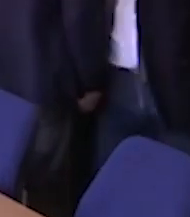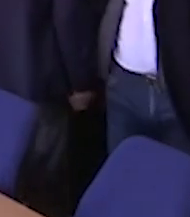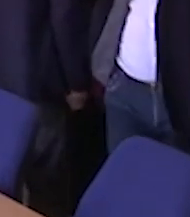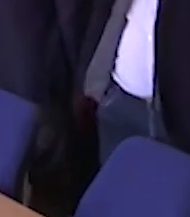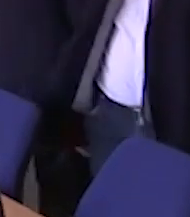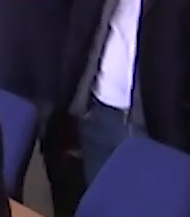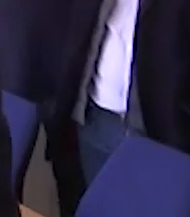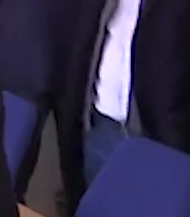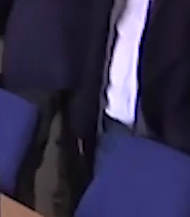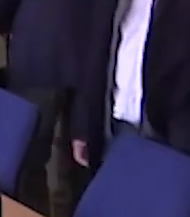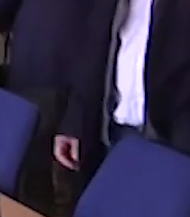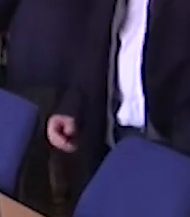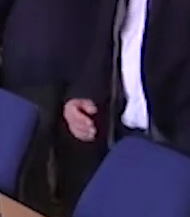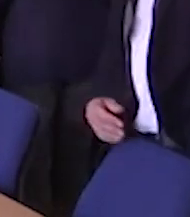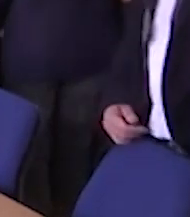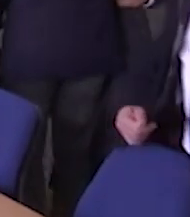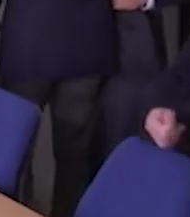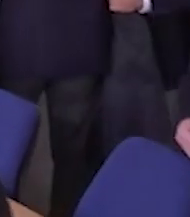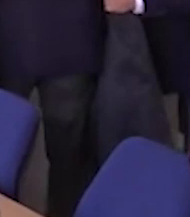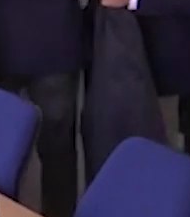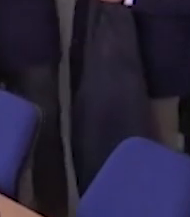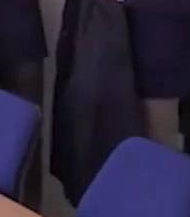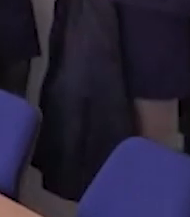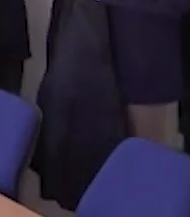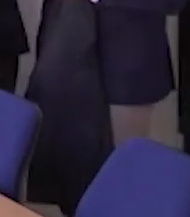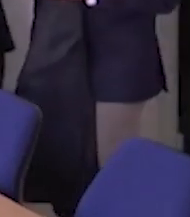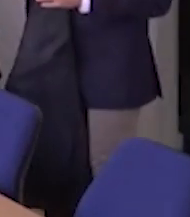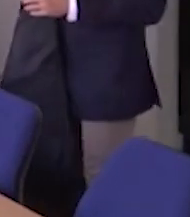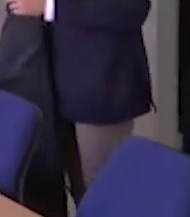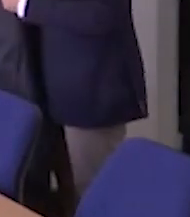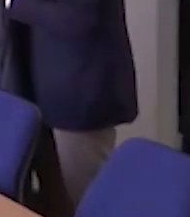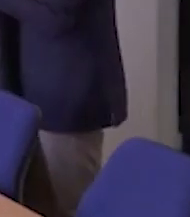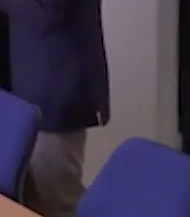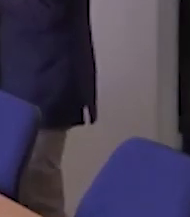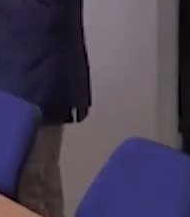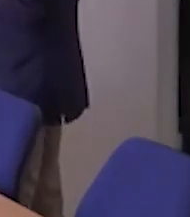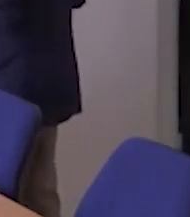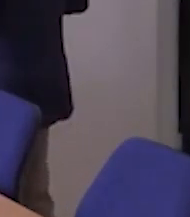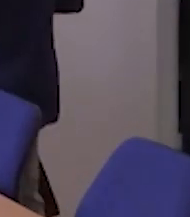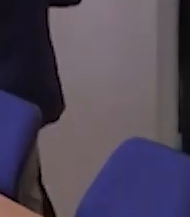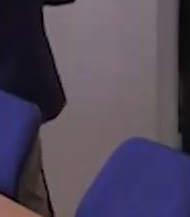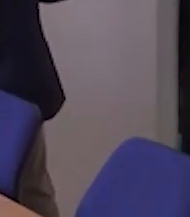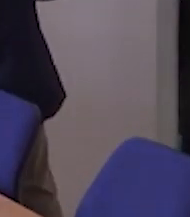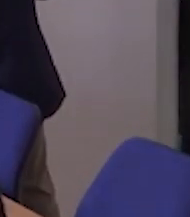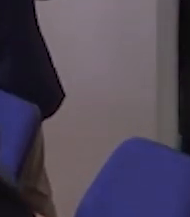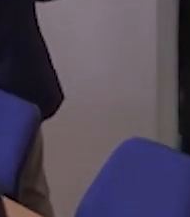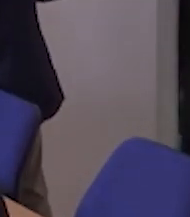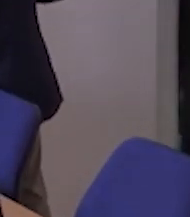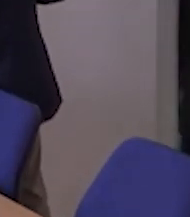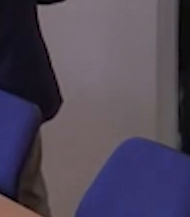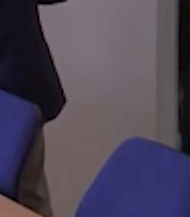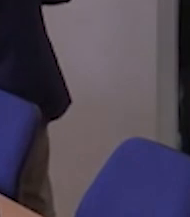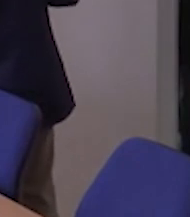Autoridade Mundial Antidopagem obrigava o laboratório a cumprir e que, enfim, não estávamos ainda preparados em 2016 para o